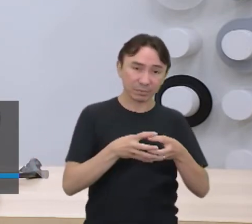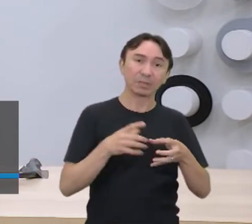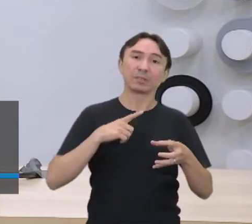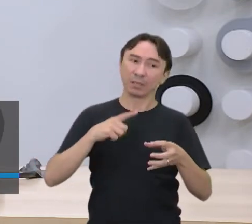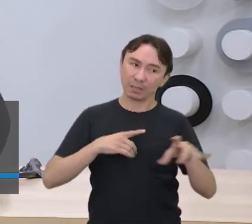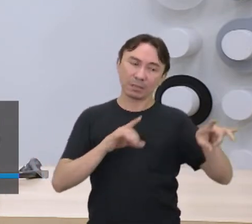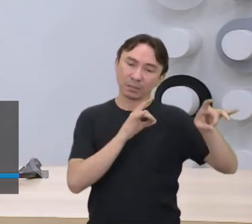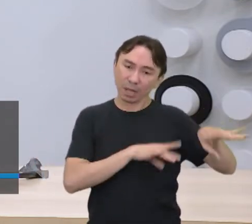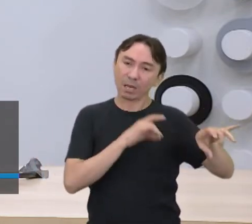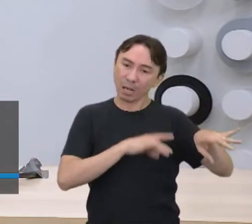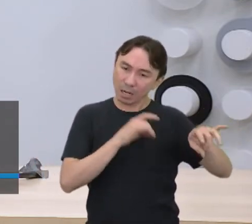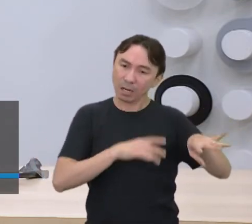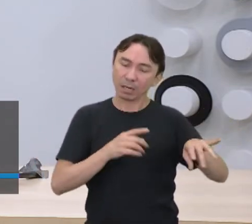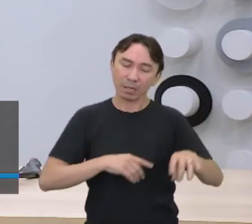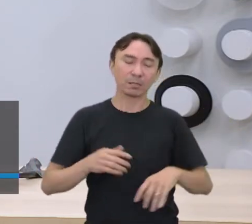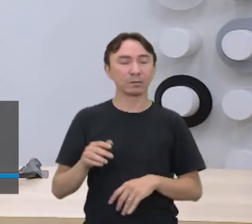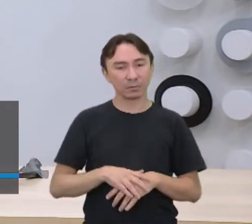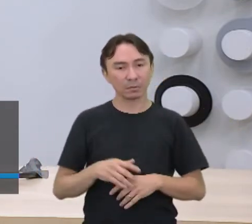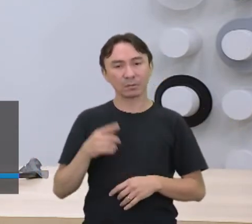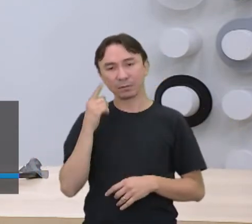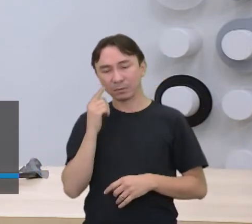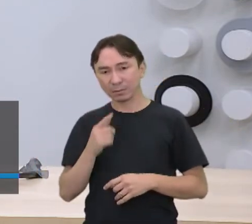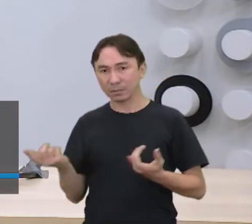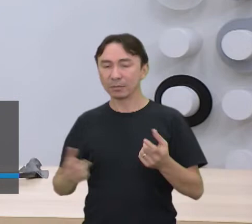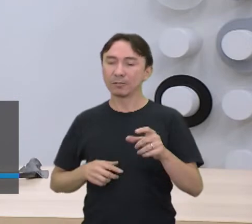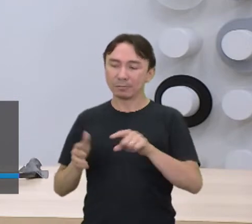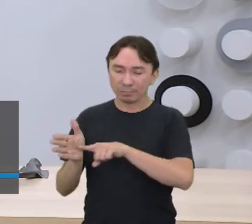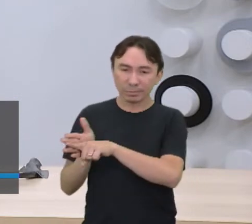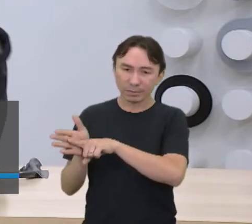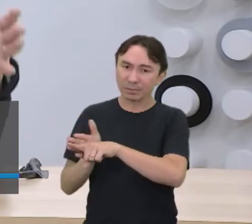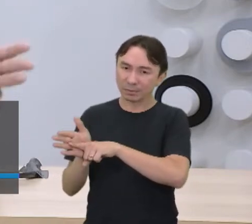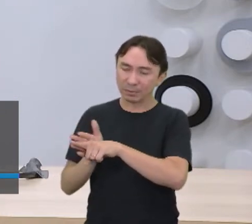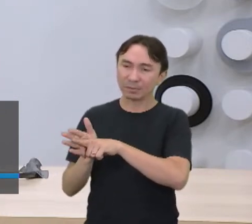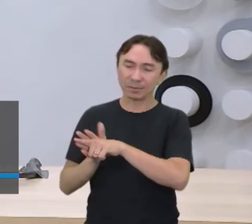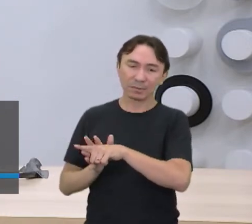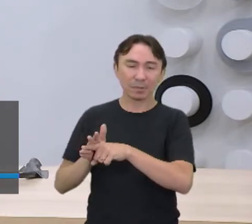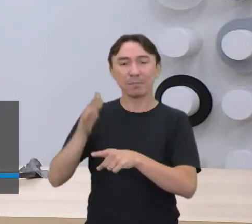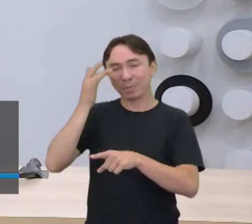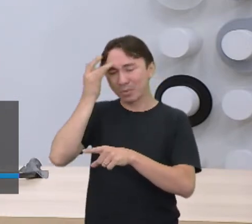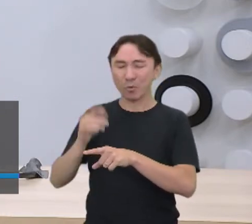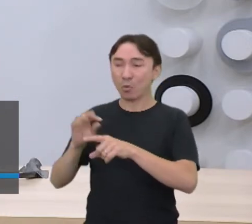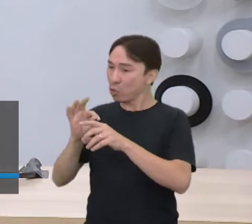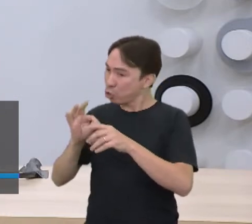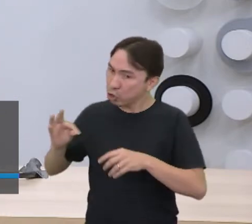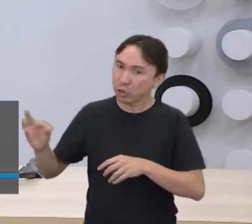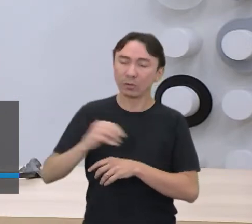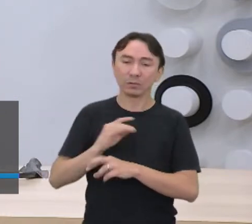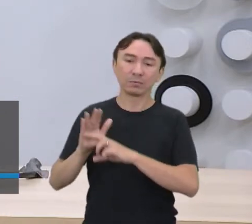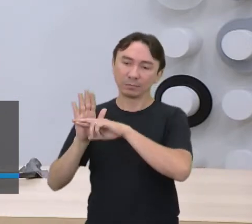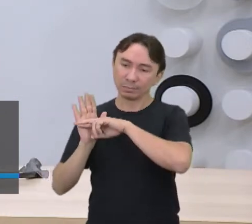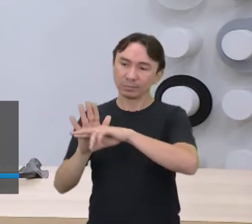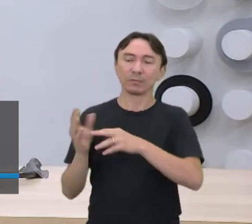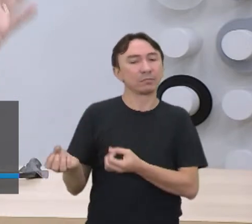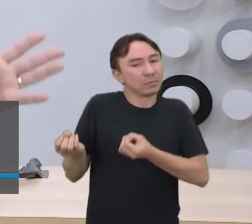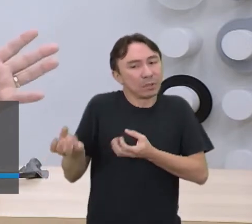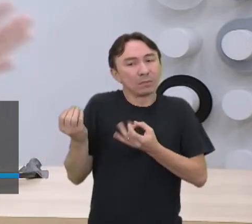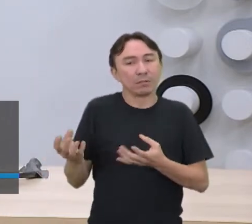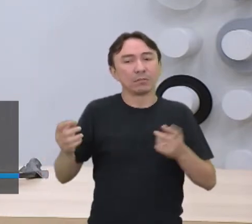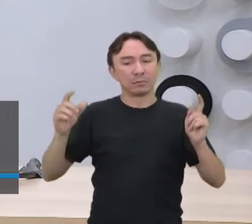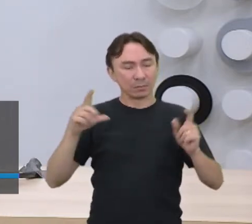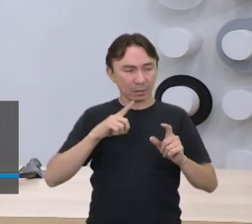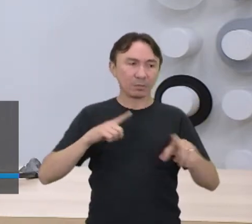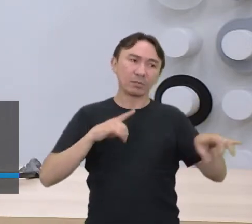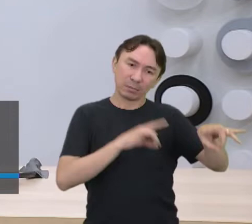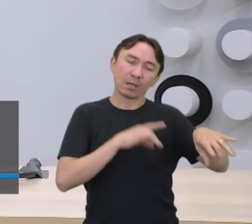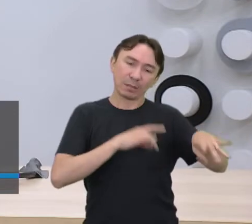pessoas e respondam a pesquisa e realmente represente os dados, né, da população inteira. Então, tem as técnicas, certo? Mas a gente tem lá a